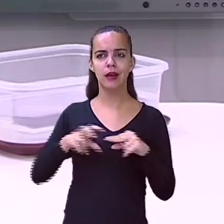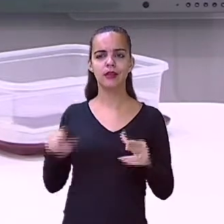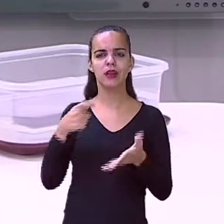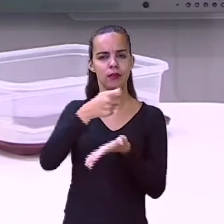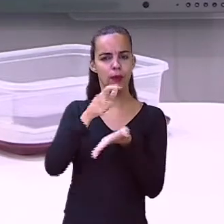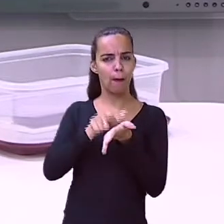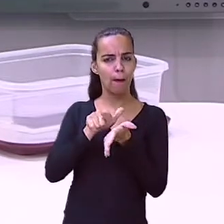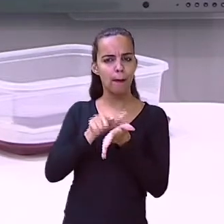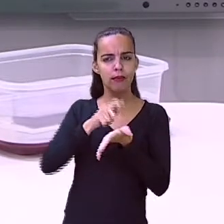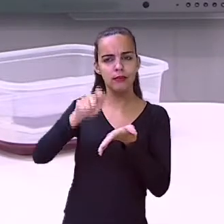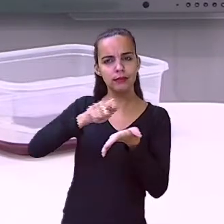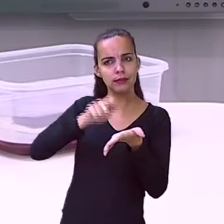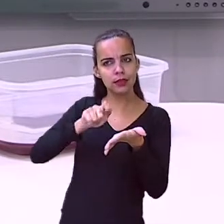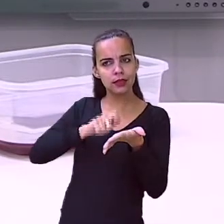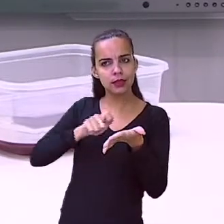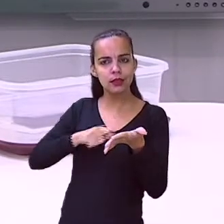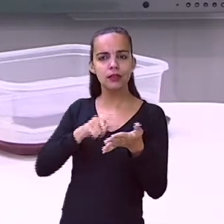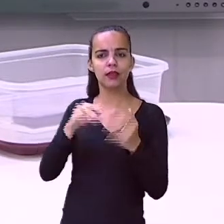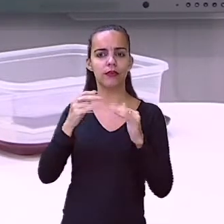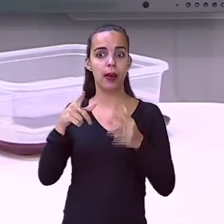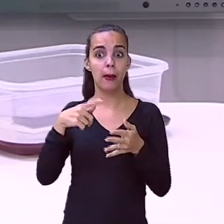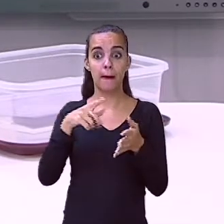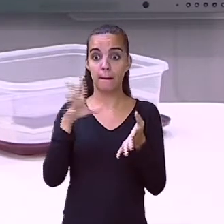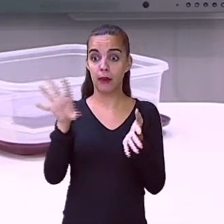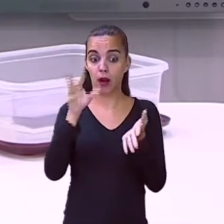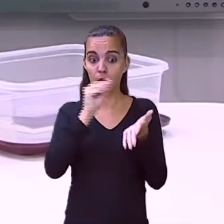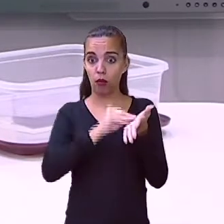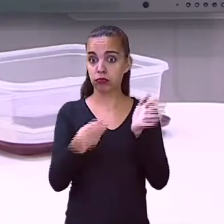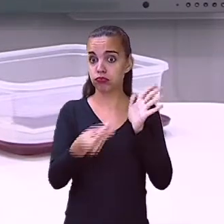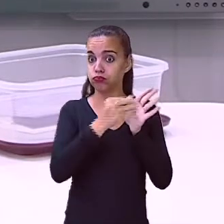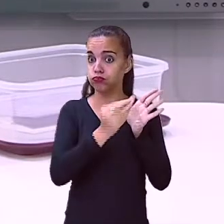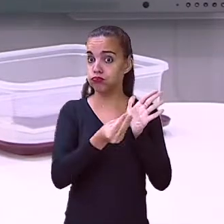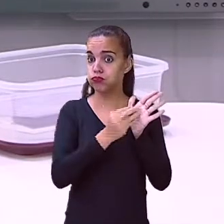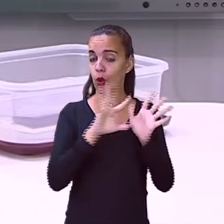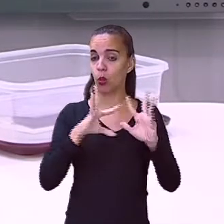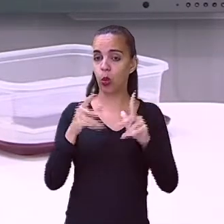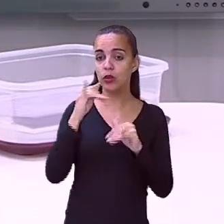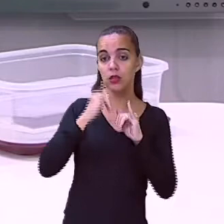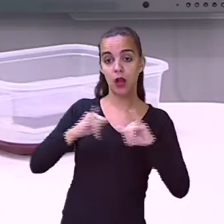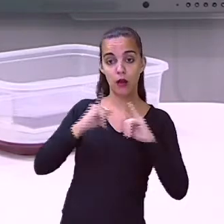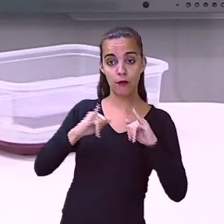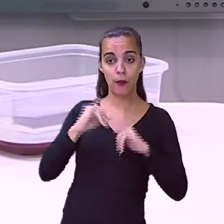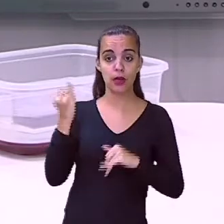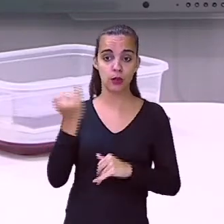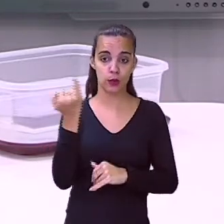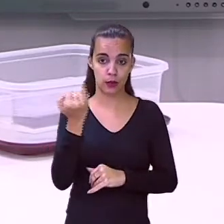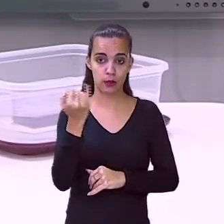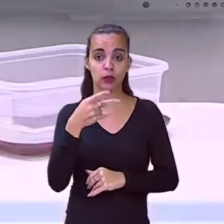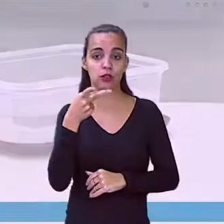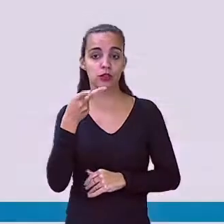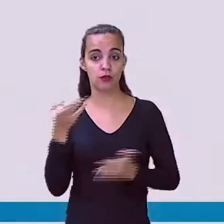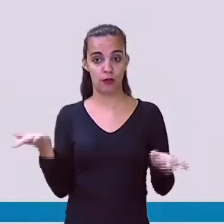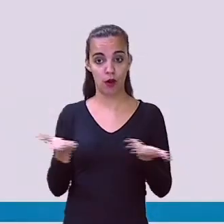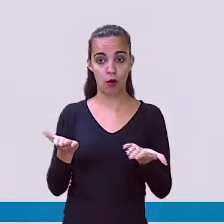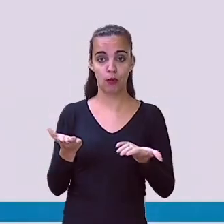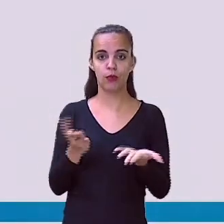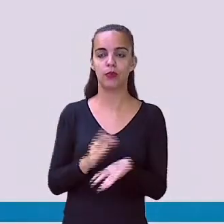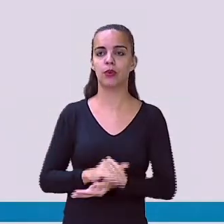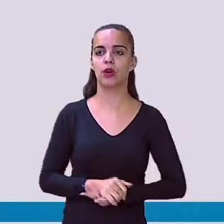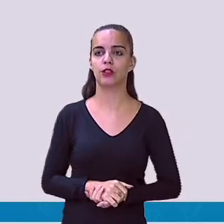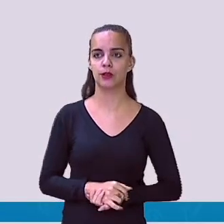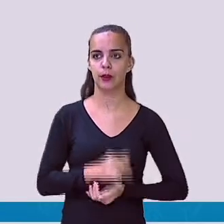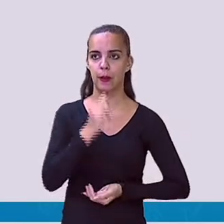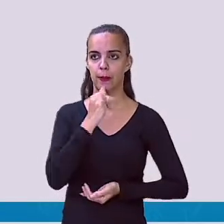registrar algumas anotações aí? Muito bem. Outros pontos para nós relembrarmos. Nós